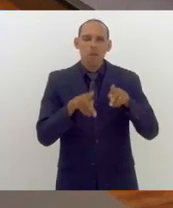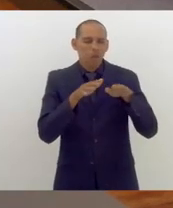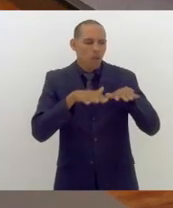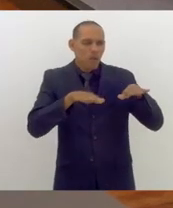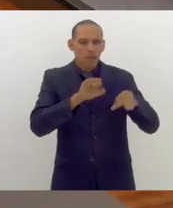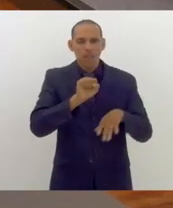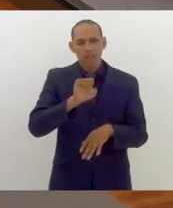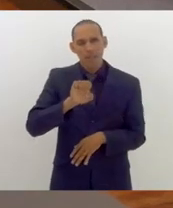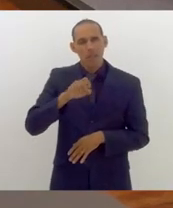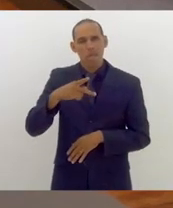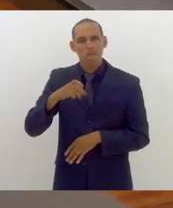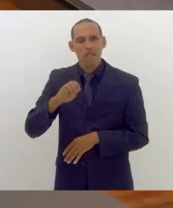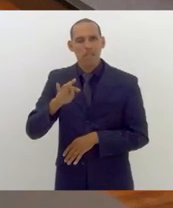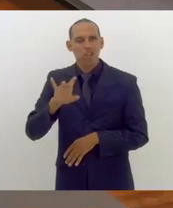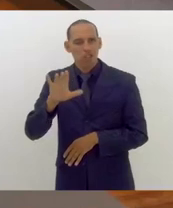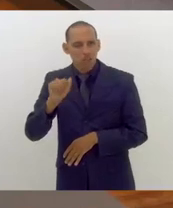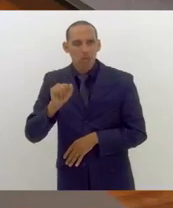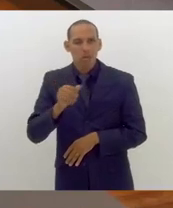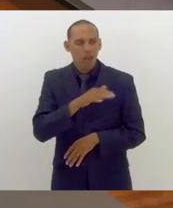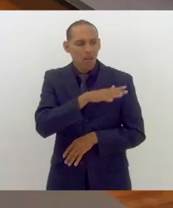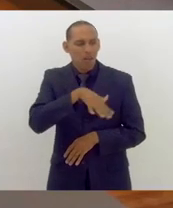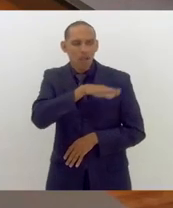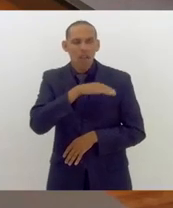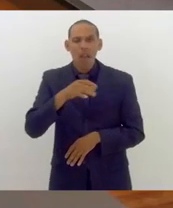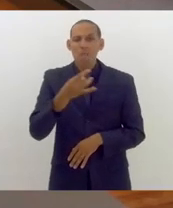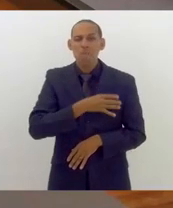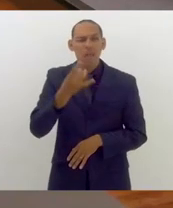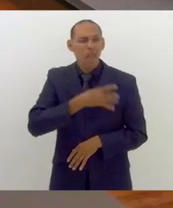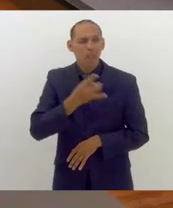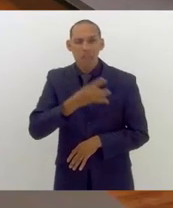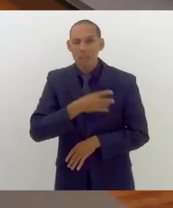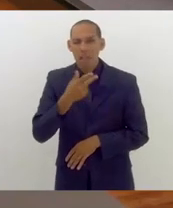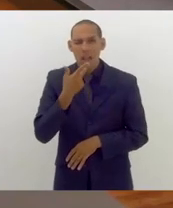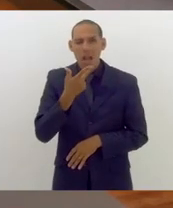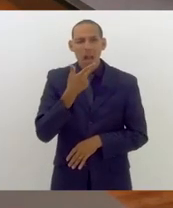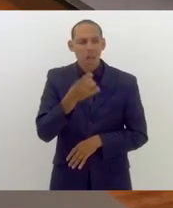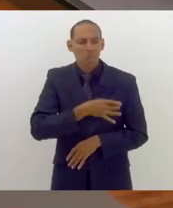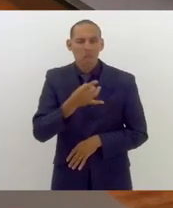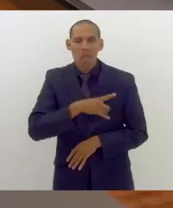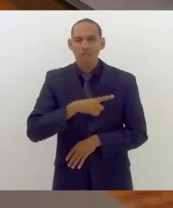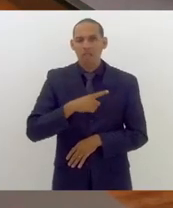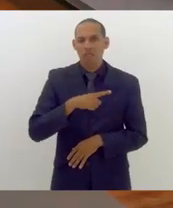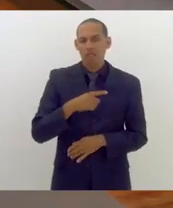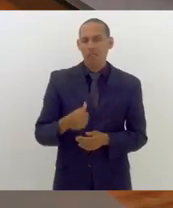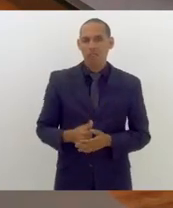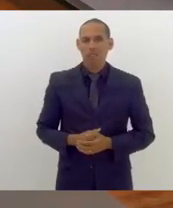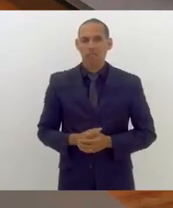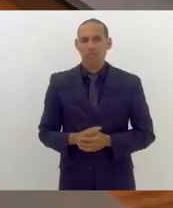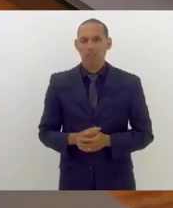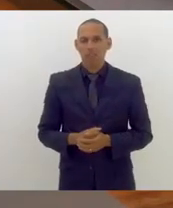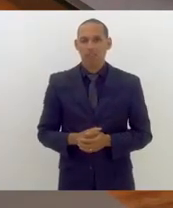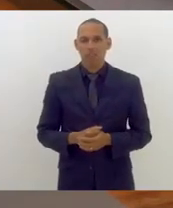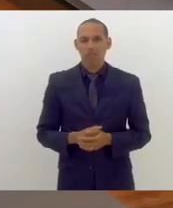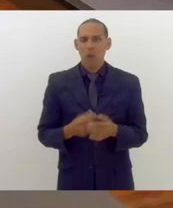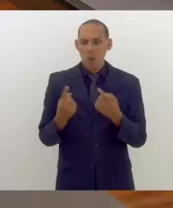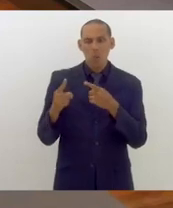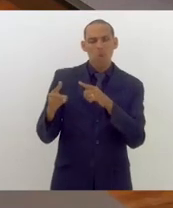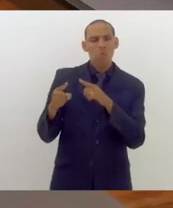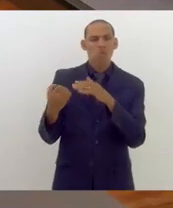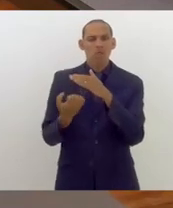Sepetiba uma pá da população Sepetiba tem até medo de falar se você não sabe tem até medo de falar quanto a empresa